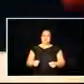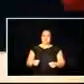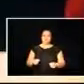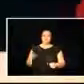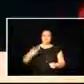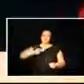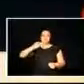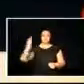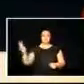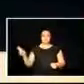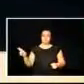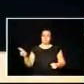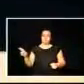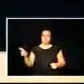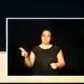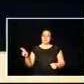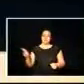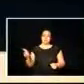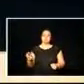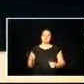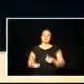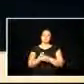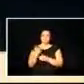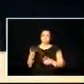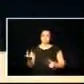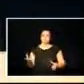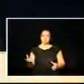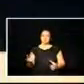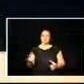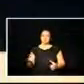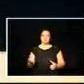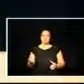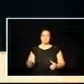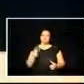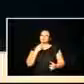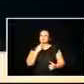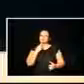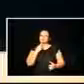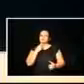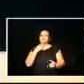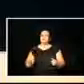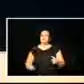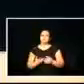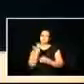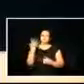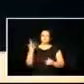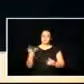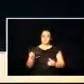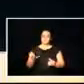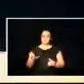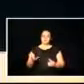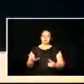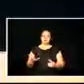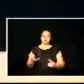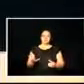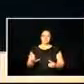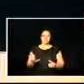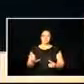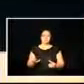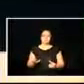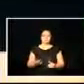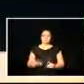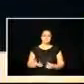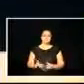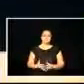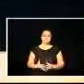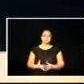a criação de cargos de confiança, o que não cabe, ferindo assim o princípio da moralidade pública.